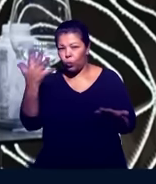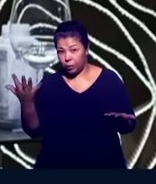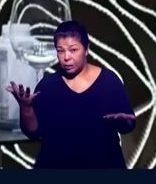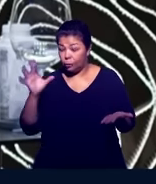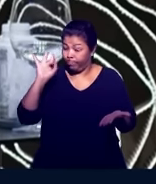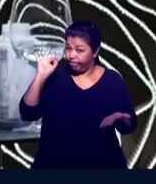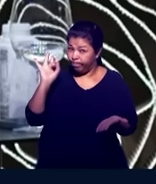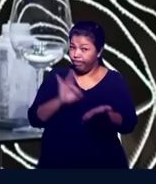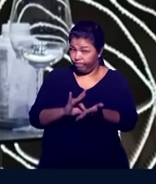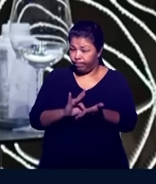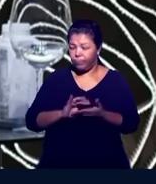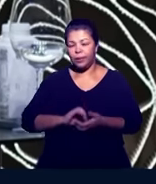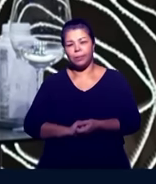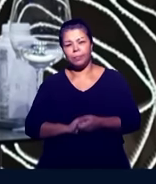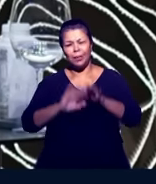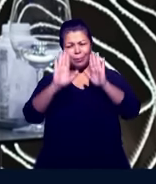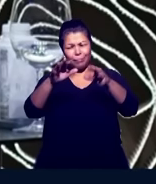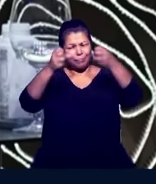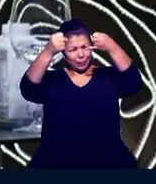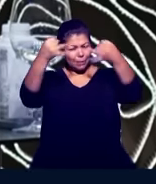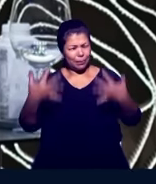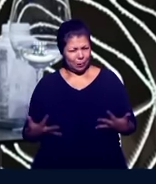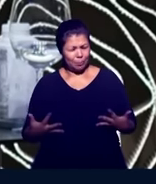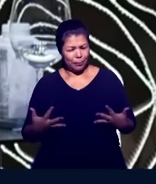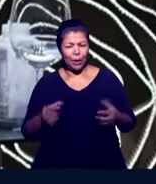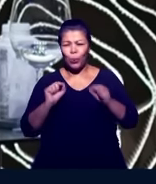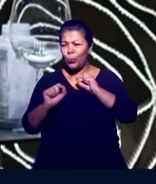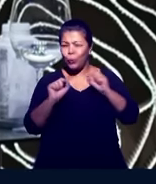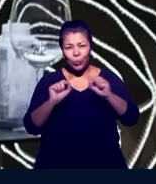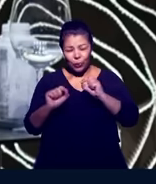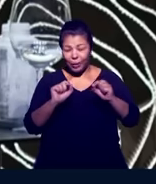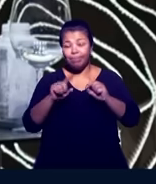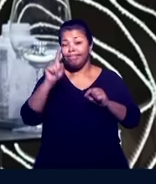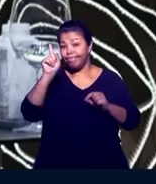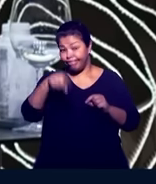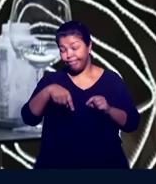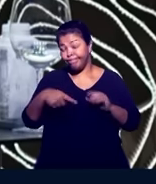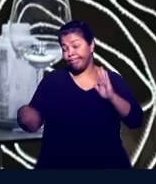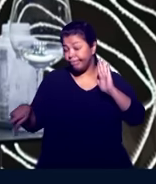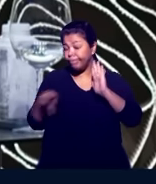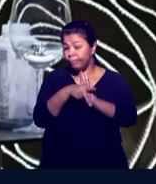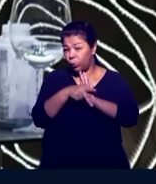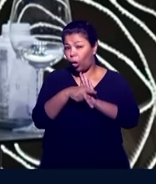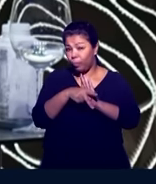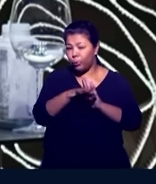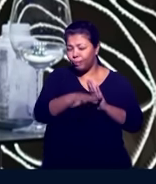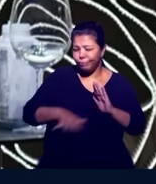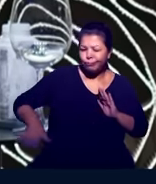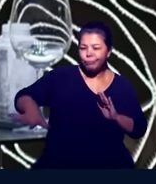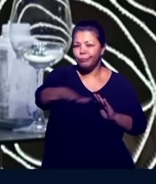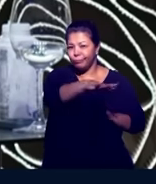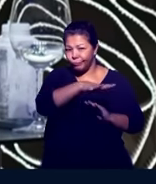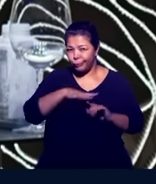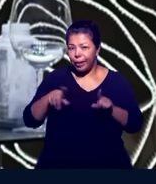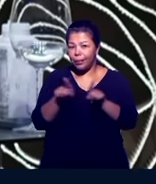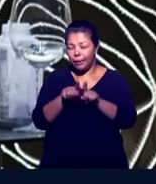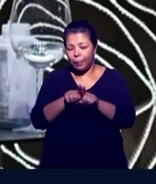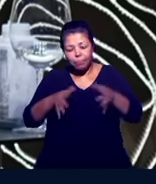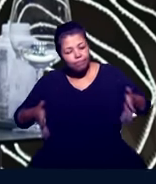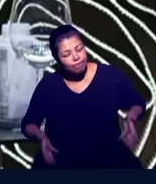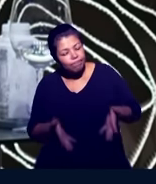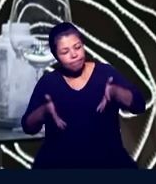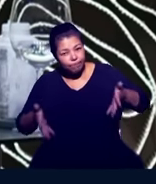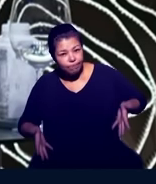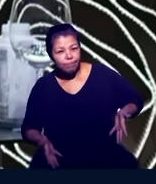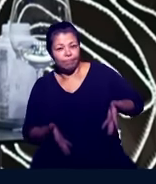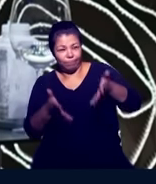acontecer grosso modo nós estamos falando de um mecanismo mediante o qual a cada incentivo fiscal